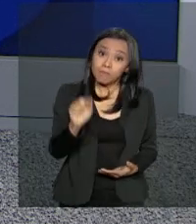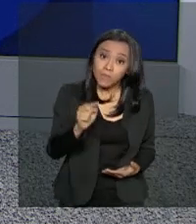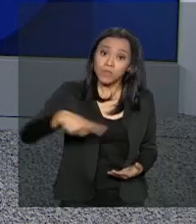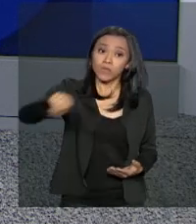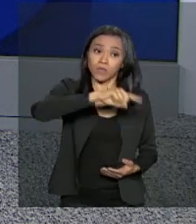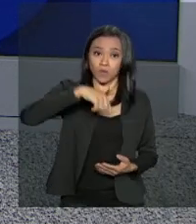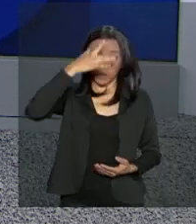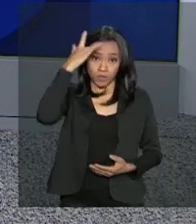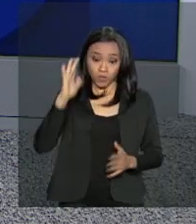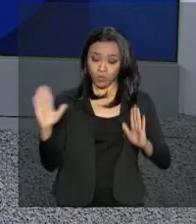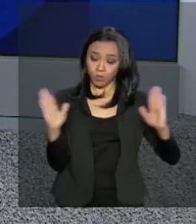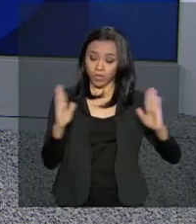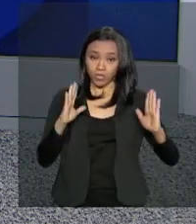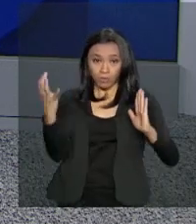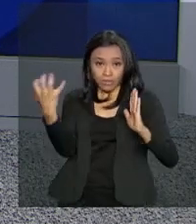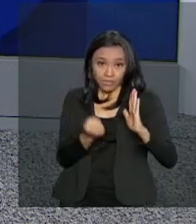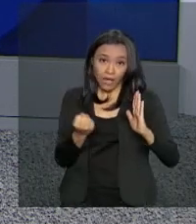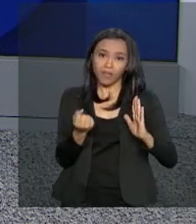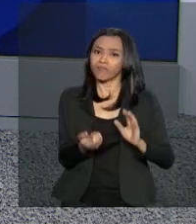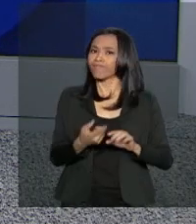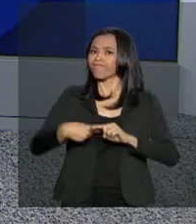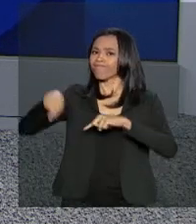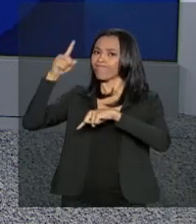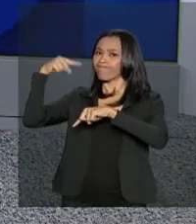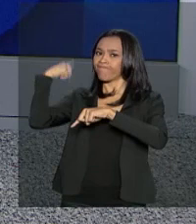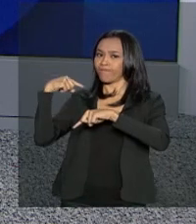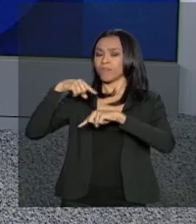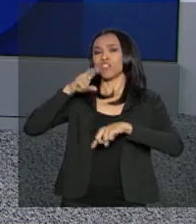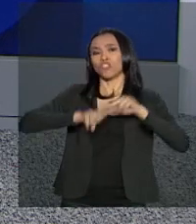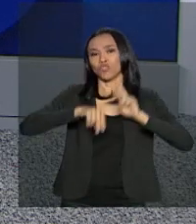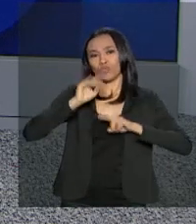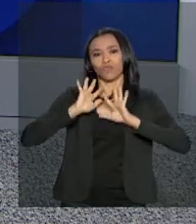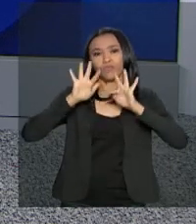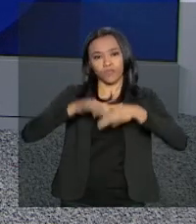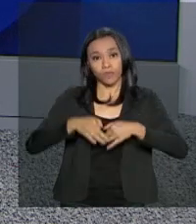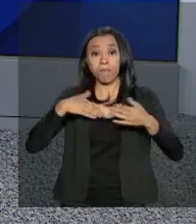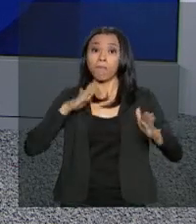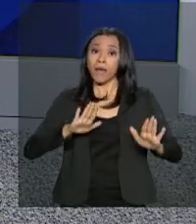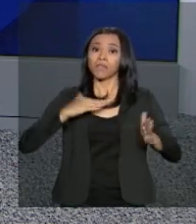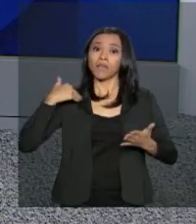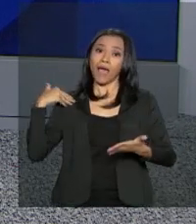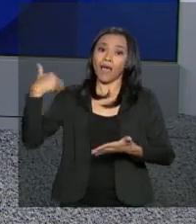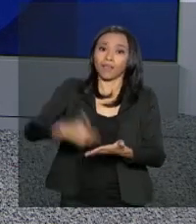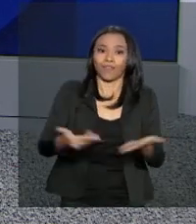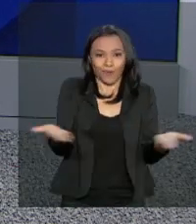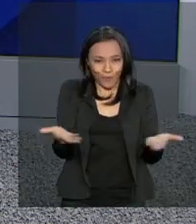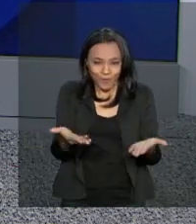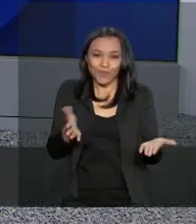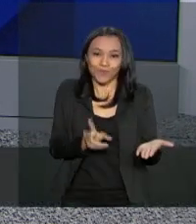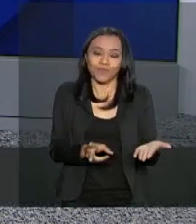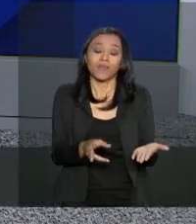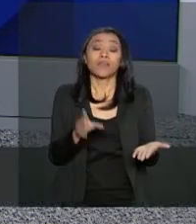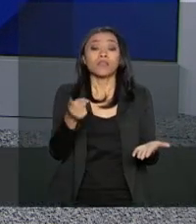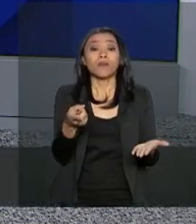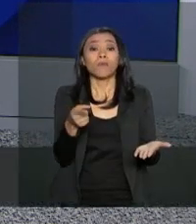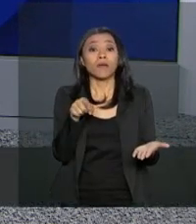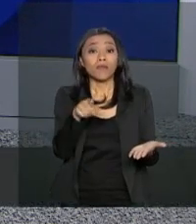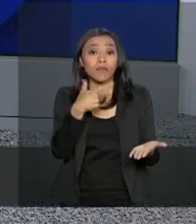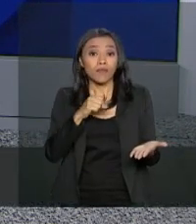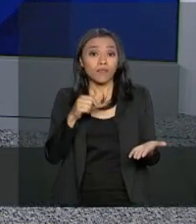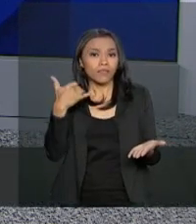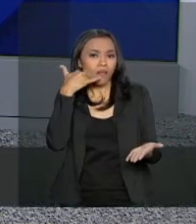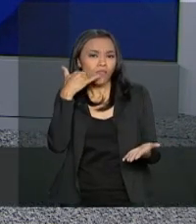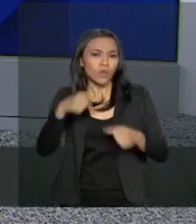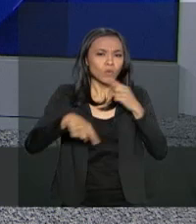esse prazo para saque havia terminado em junho mas foi prorrogado até hoje informações sobre o piso também podem ser obtidas pelo